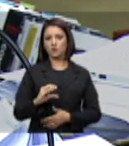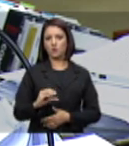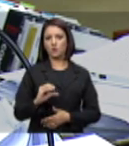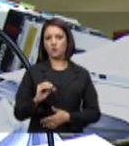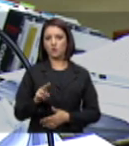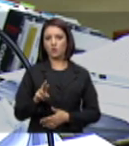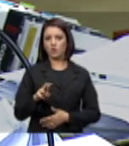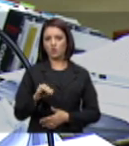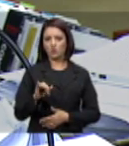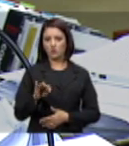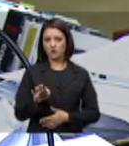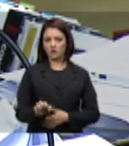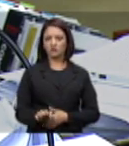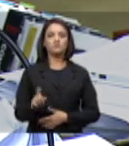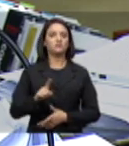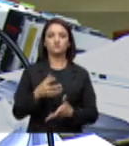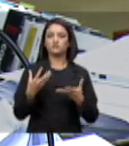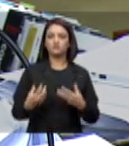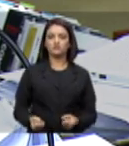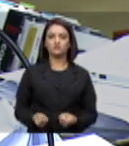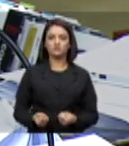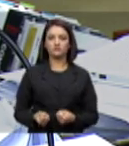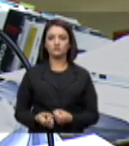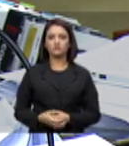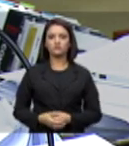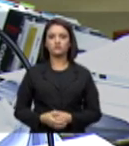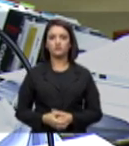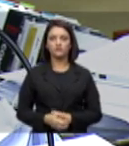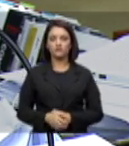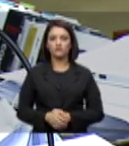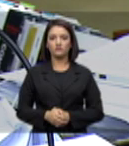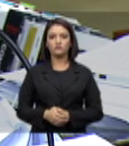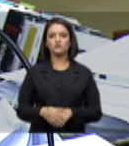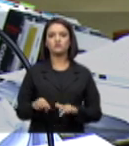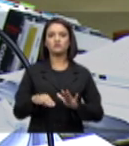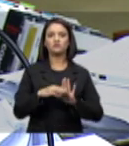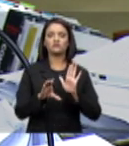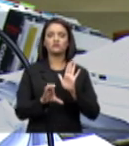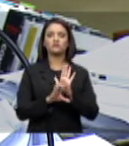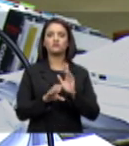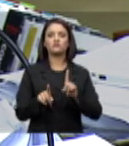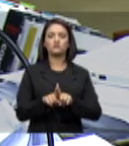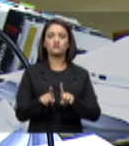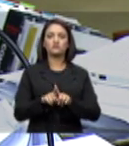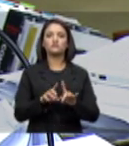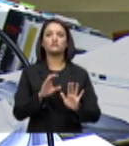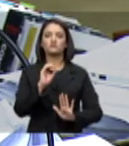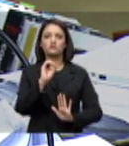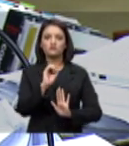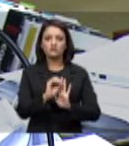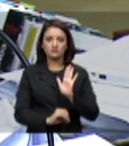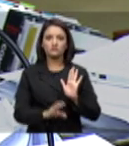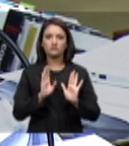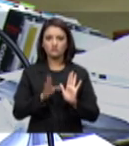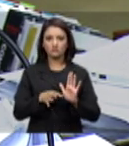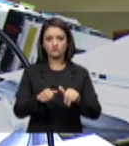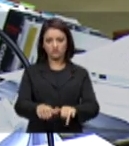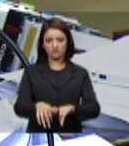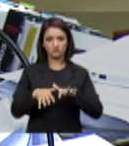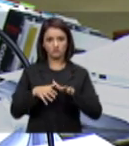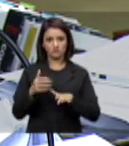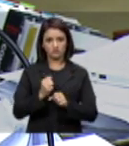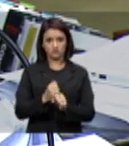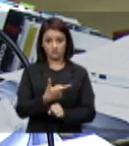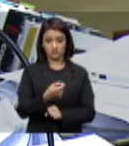ea concessão de ofício é de algo que já havia sido detalhadamente analisado pelo plenário do supremo